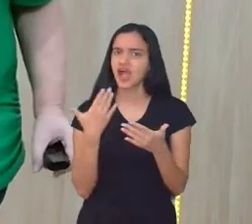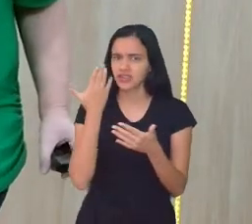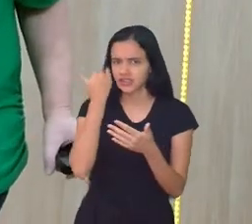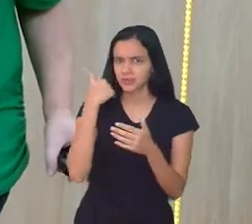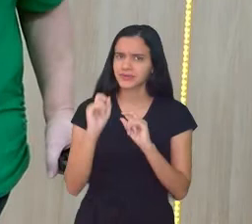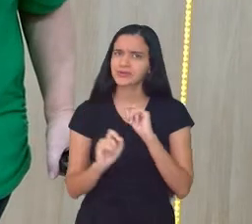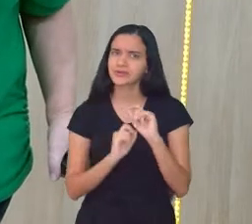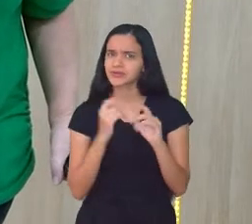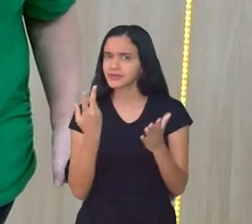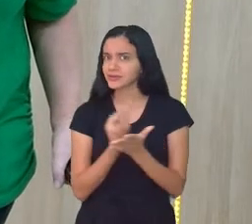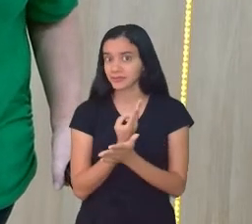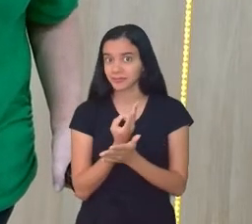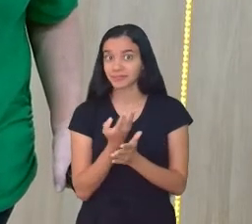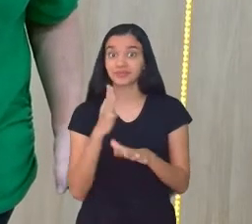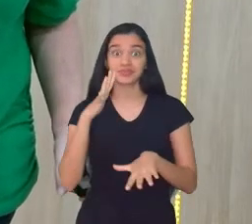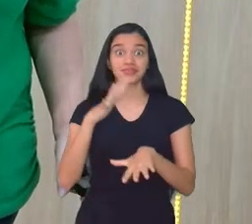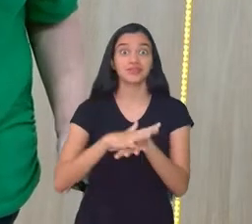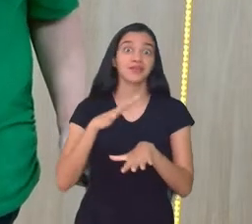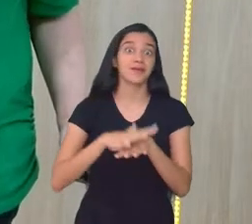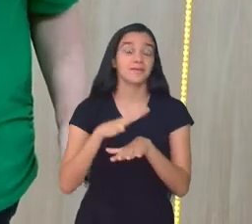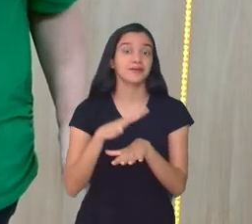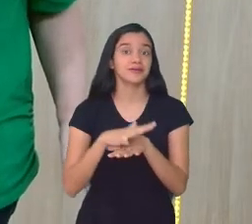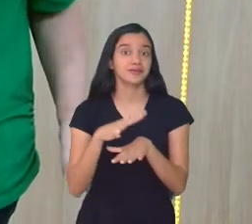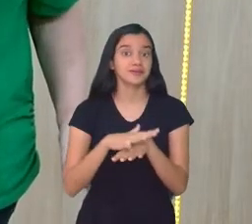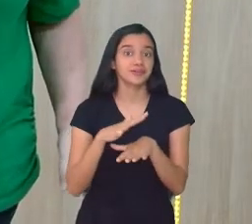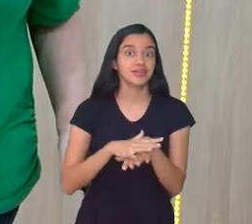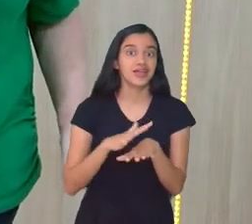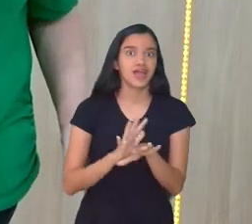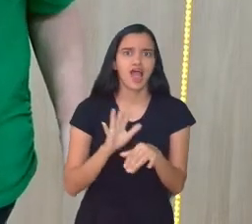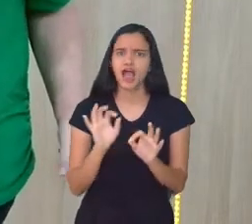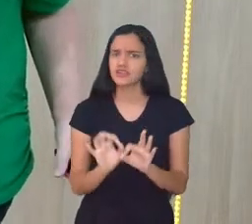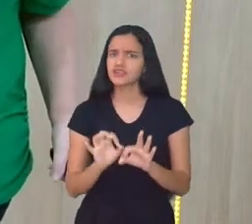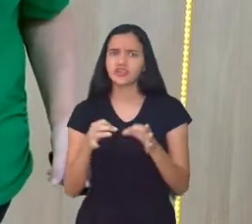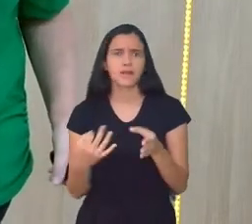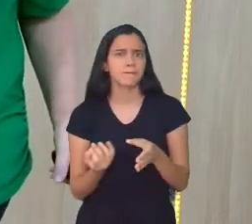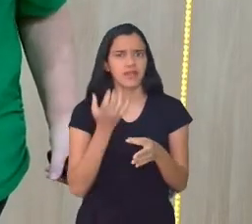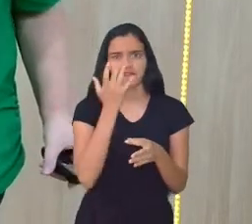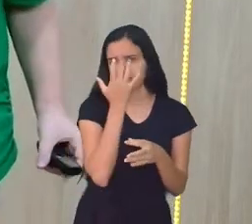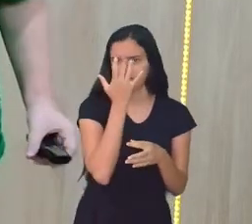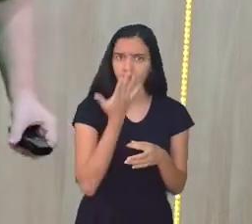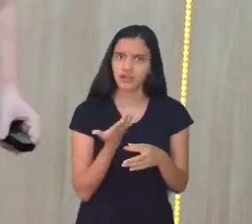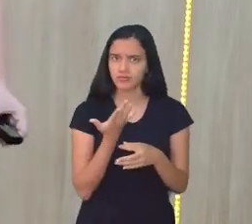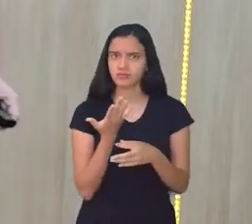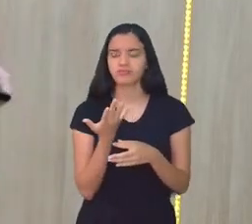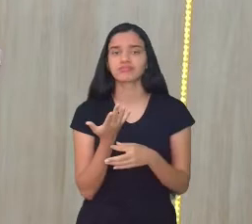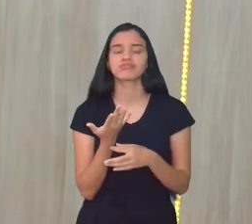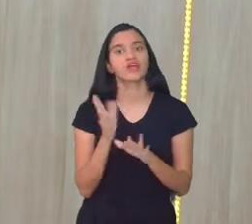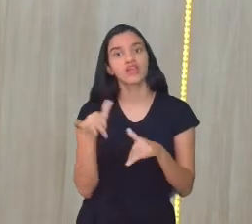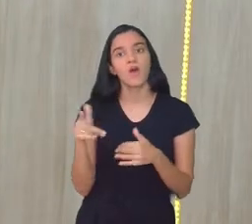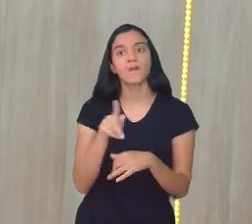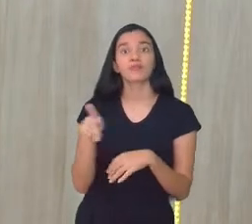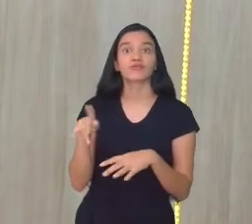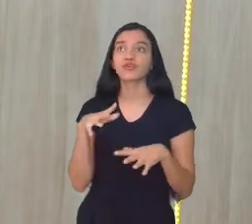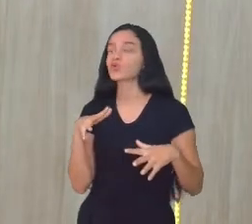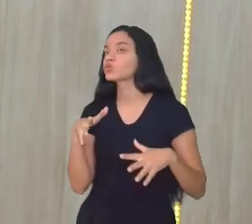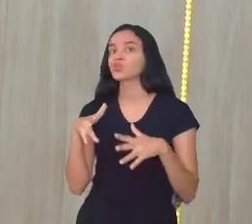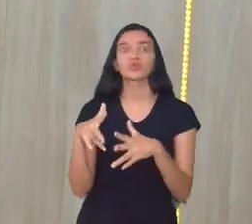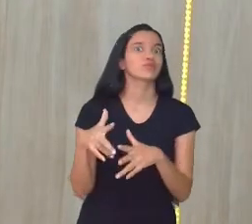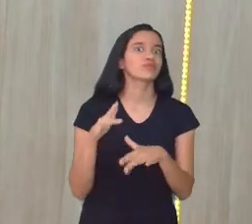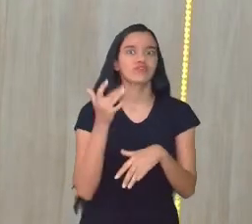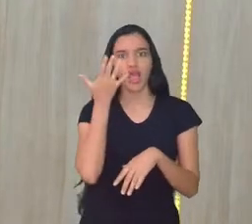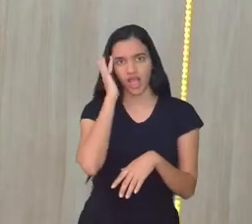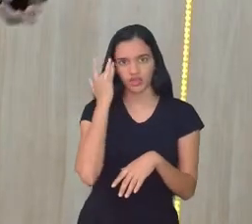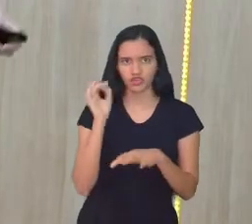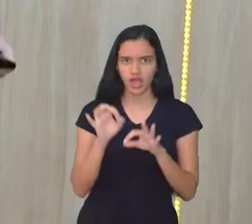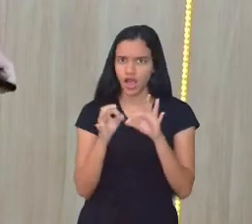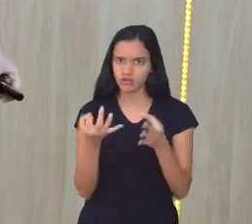acontece? Matemática passa a ser simples, fácil. Professora, todo mundo vai achar simples